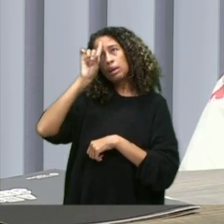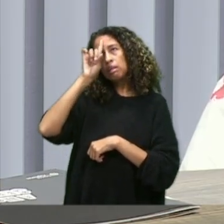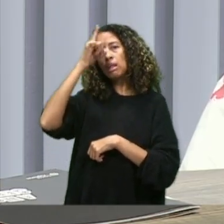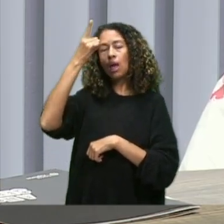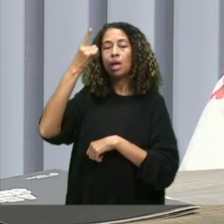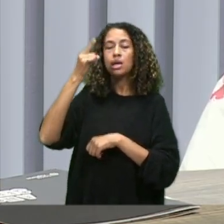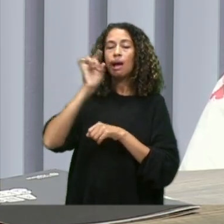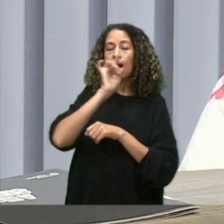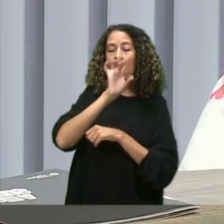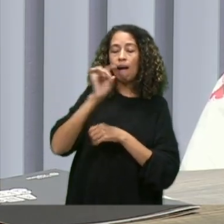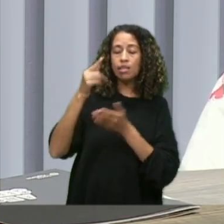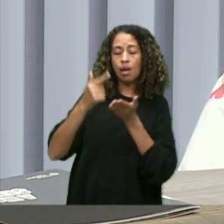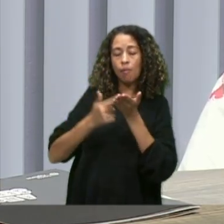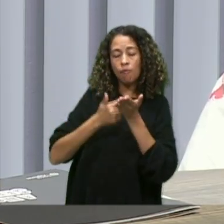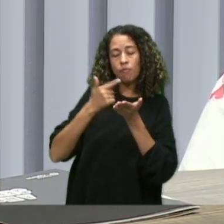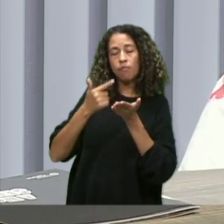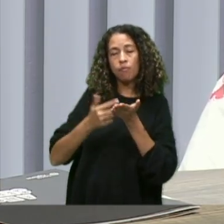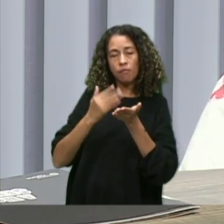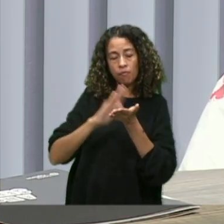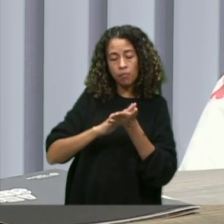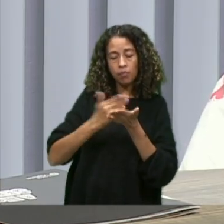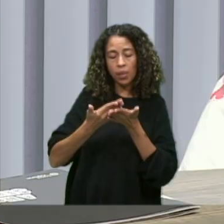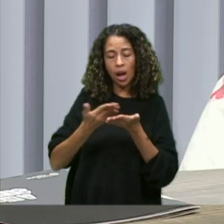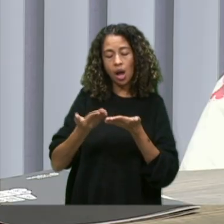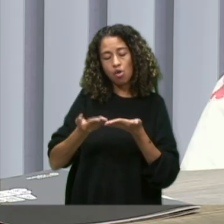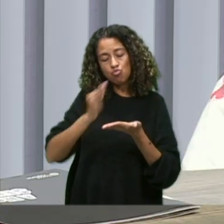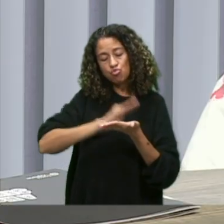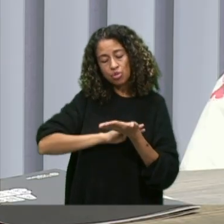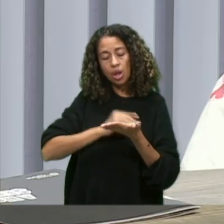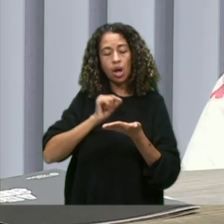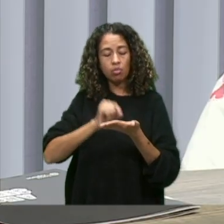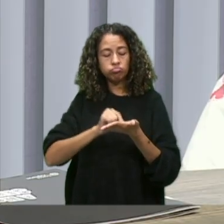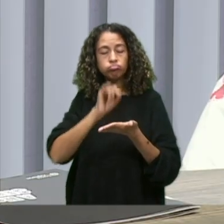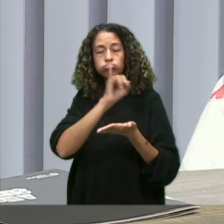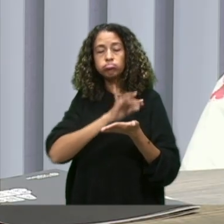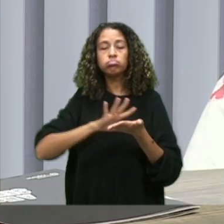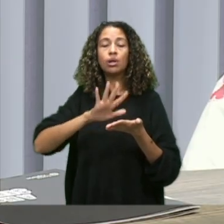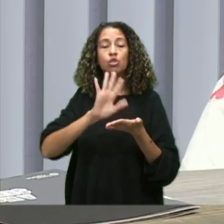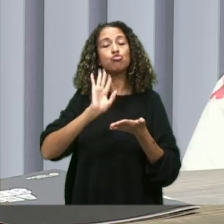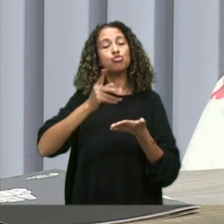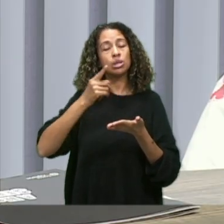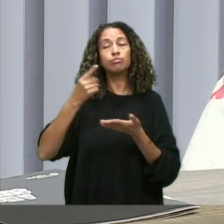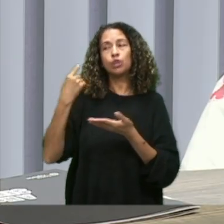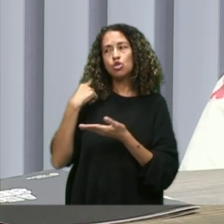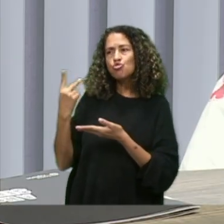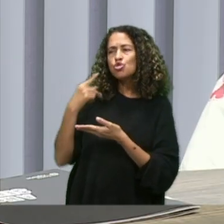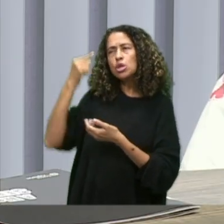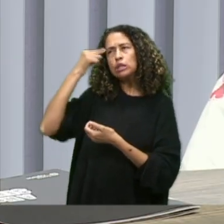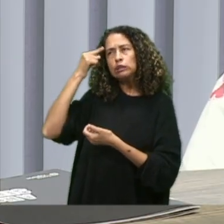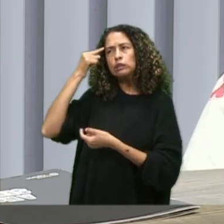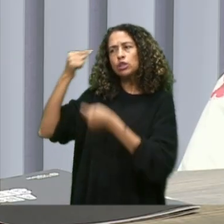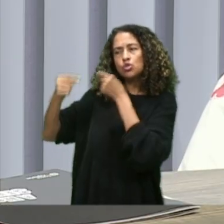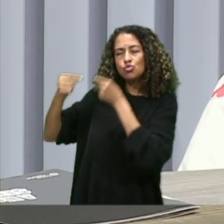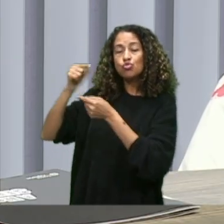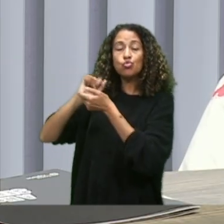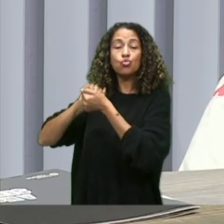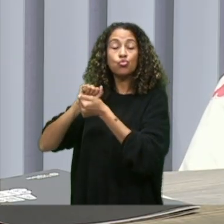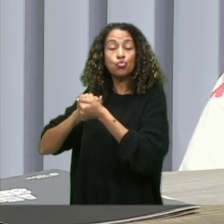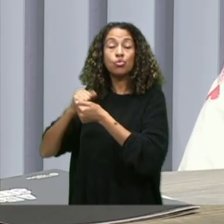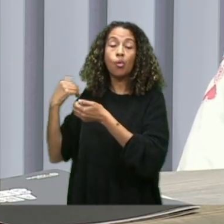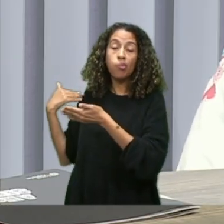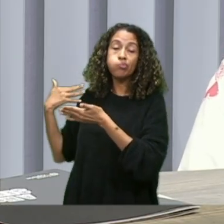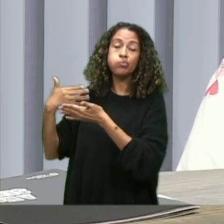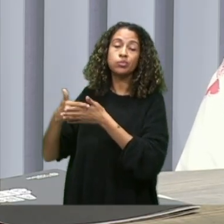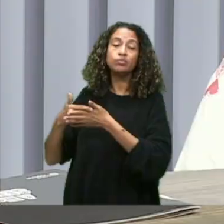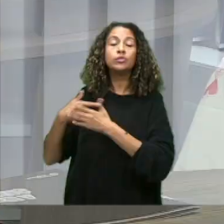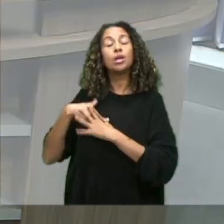seria, a gente conversou junto, o que colocaria em cada uma, a gente pensou nisso muito, e há muito tempo, assim, e eu sou